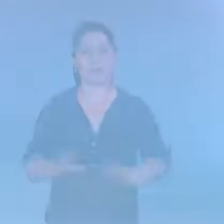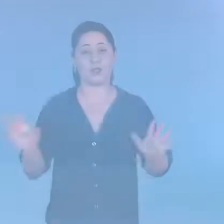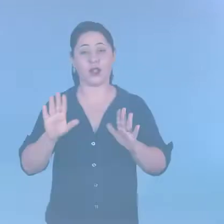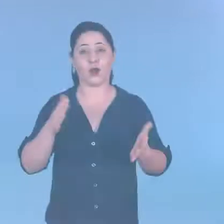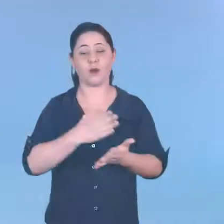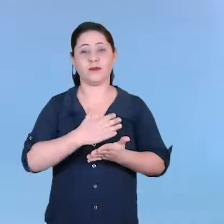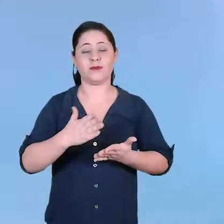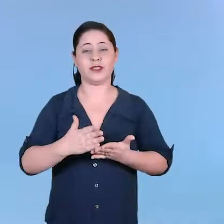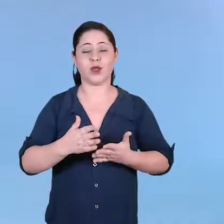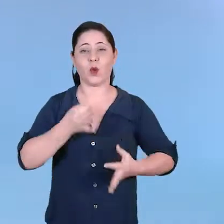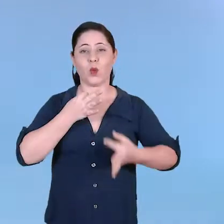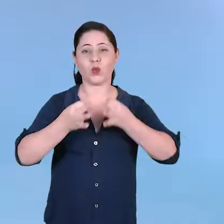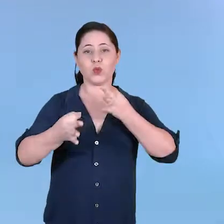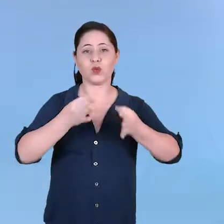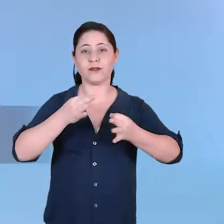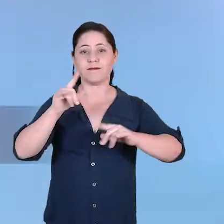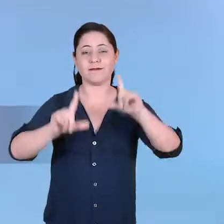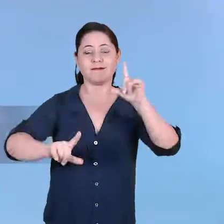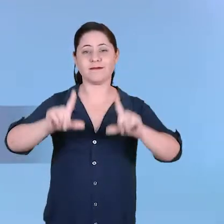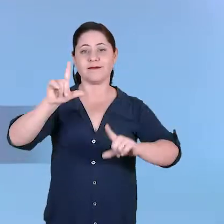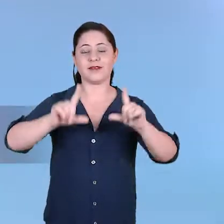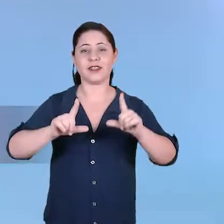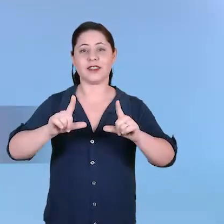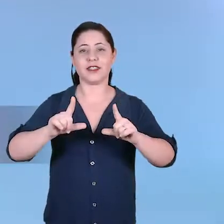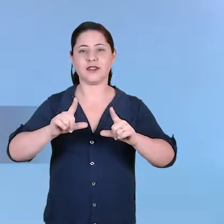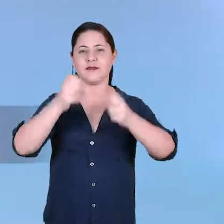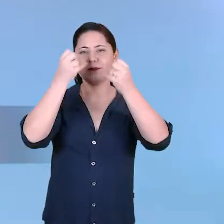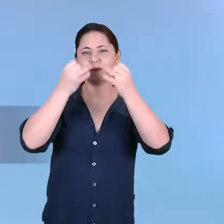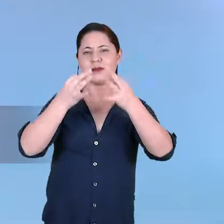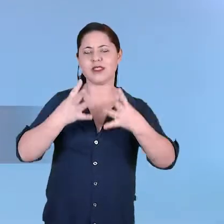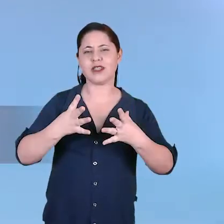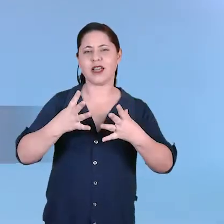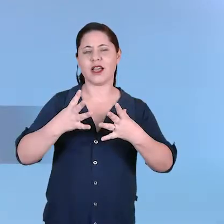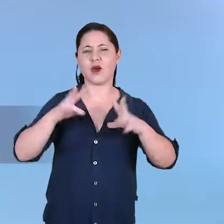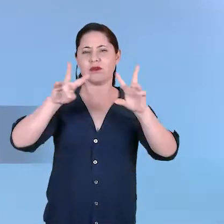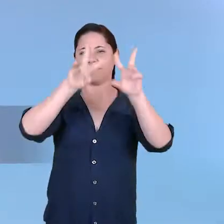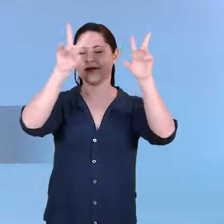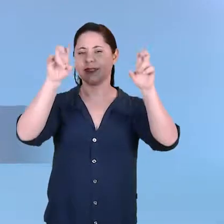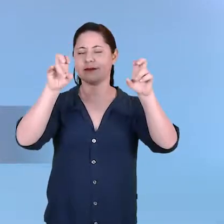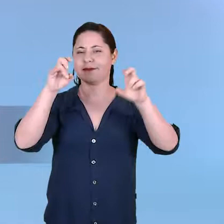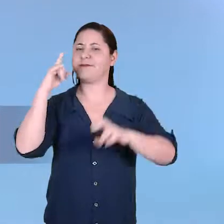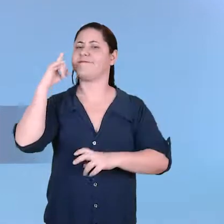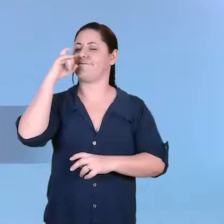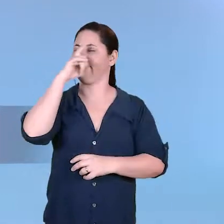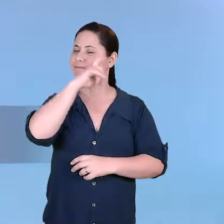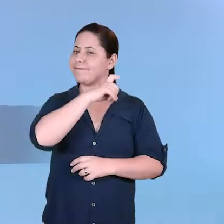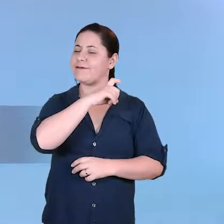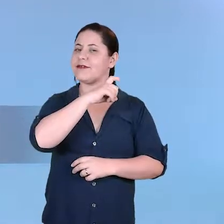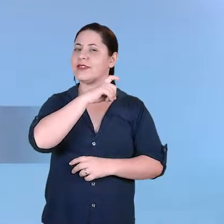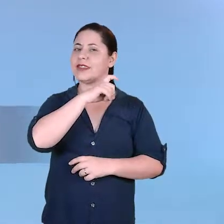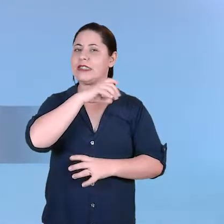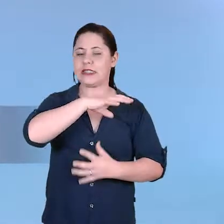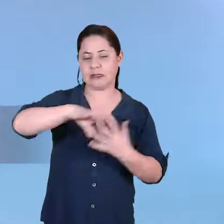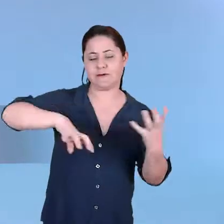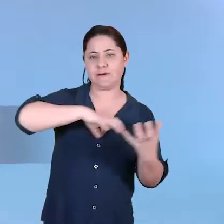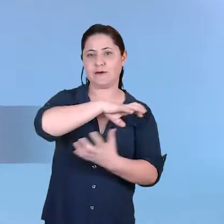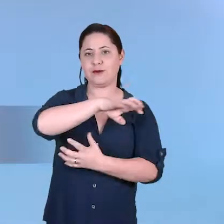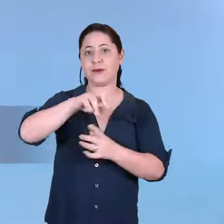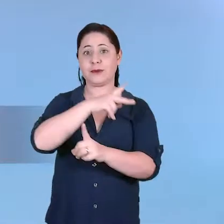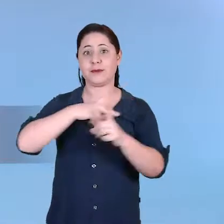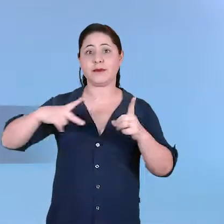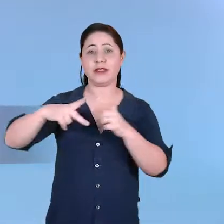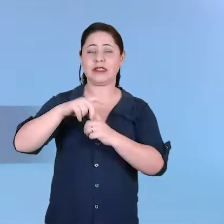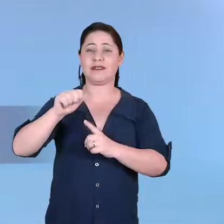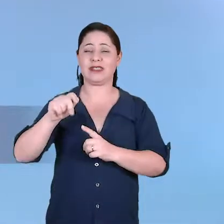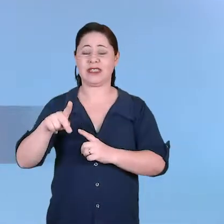Olá, começa mais um programa Considerações e vamos falar sobre um tema bastante polêmico, a reforma da Previdência,